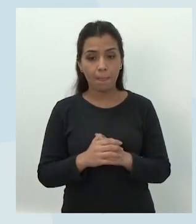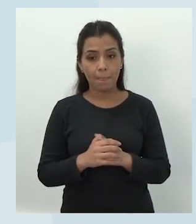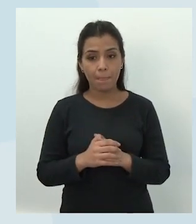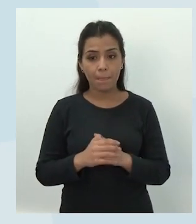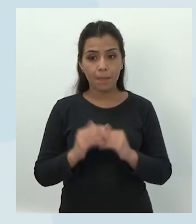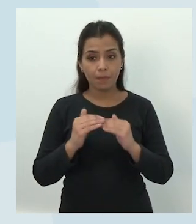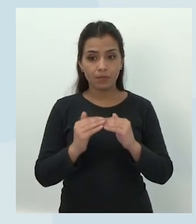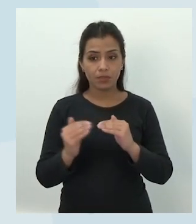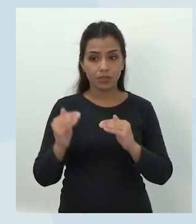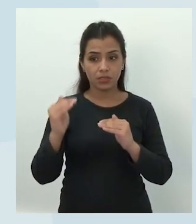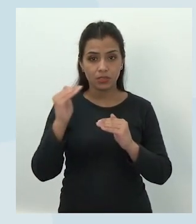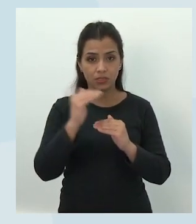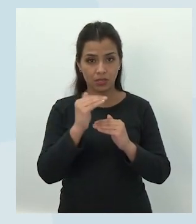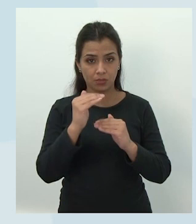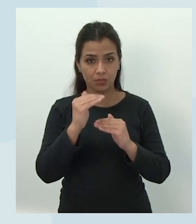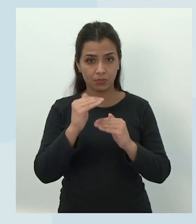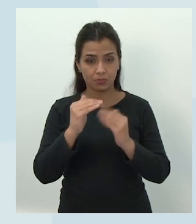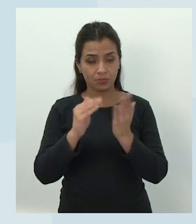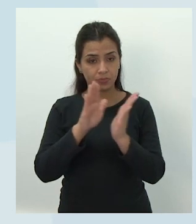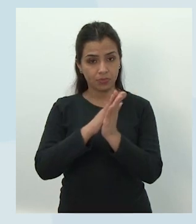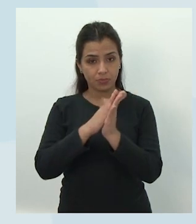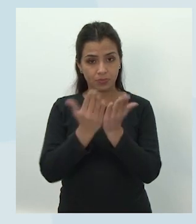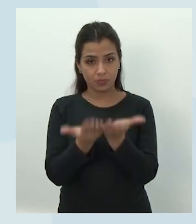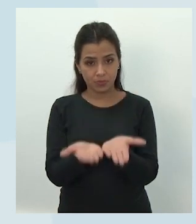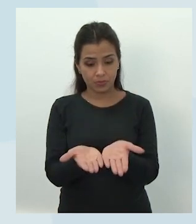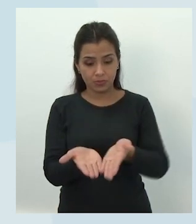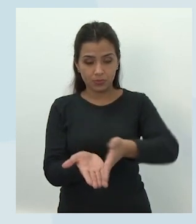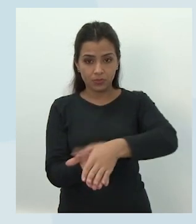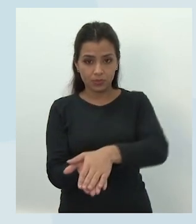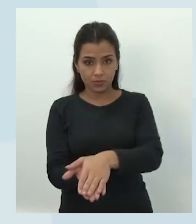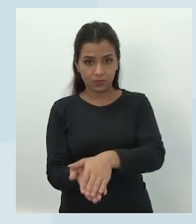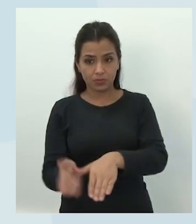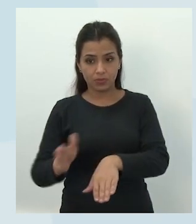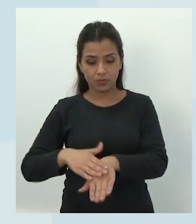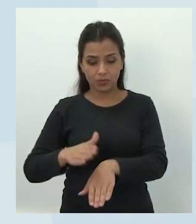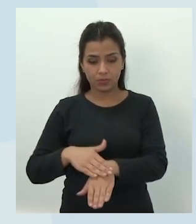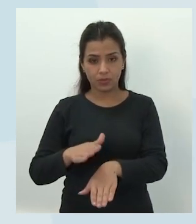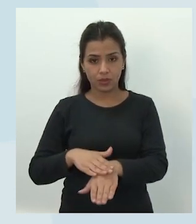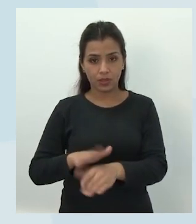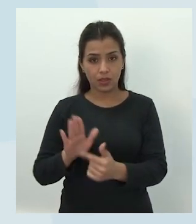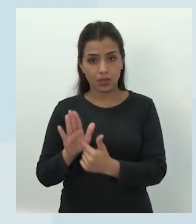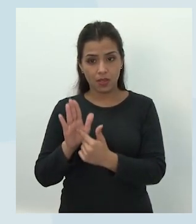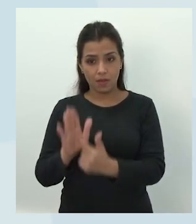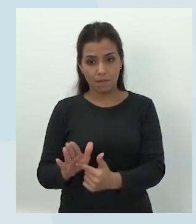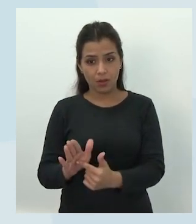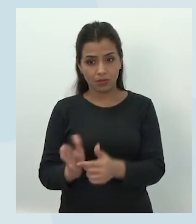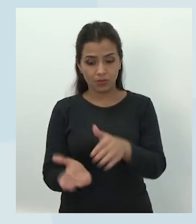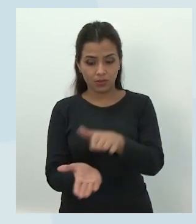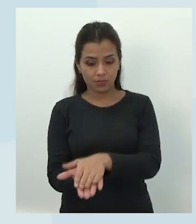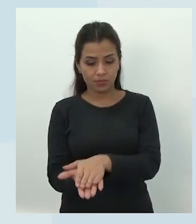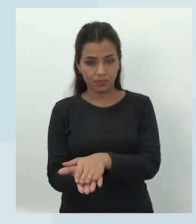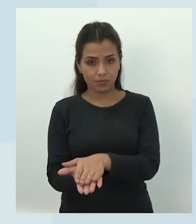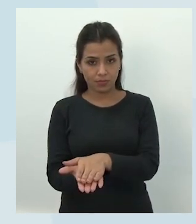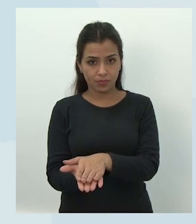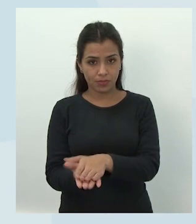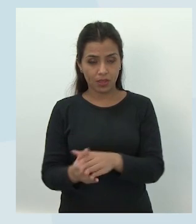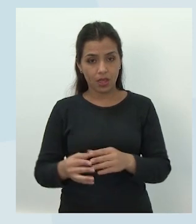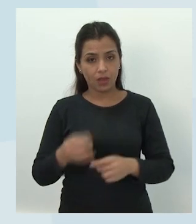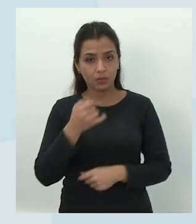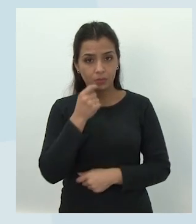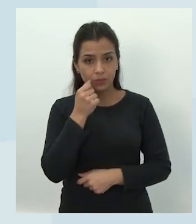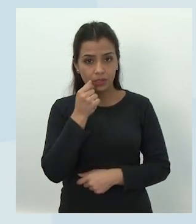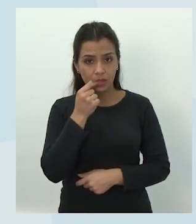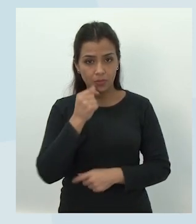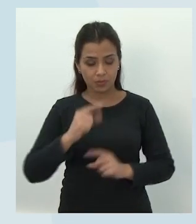pequenas modificações dessa imagem que você fez na frente, de forma que os desenhos fiquem sobrepostos. Vocês vão enrolar um lápis na parte de